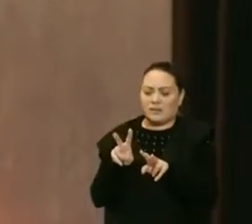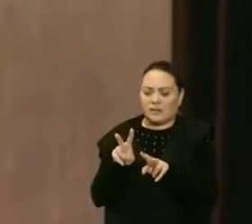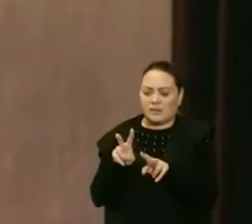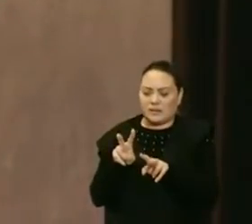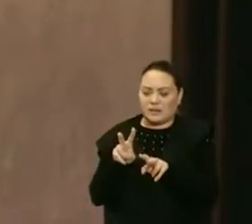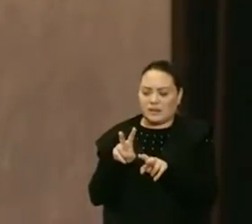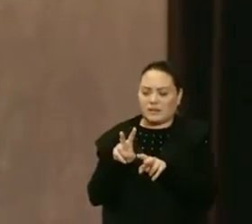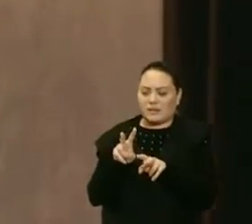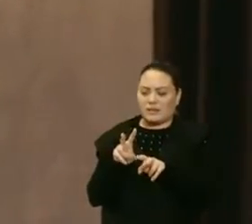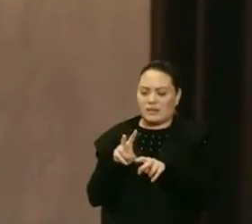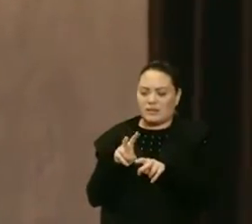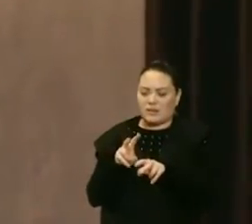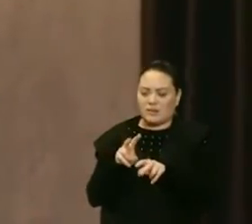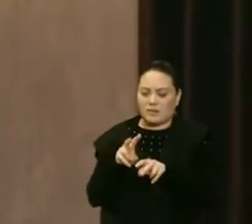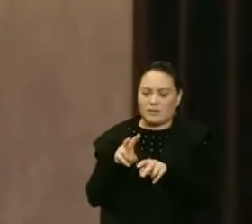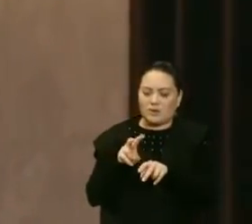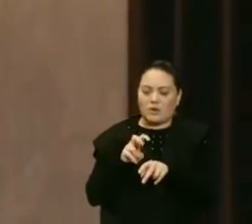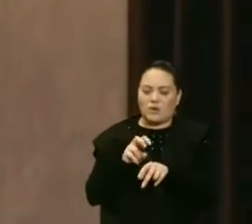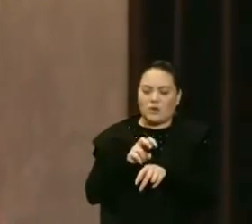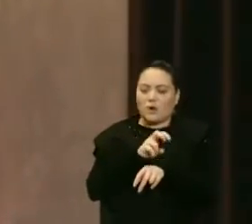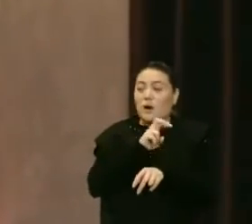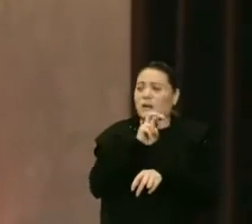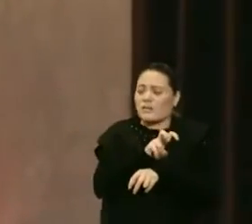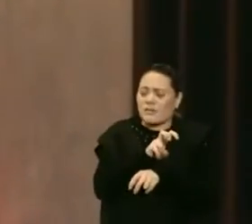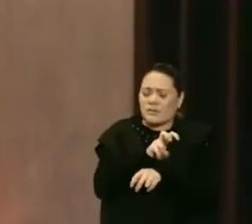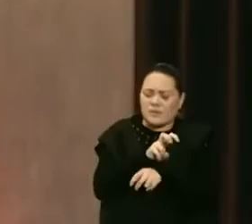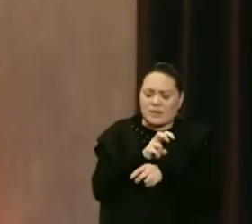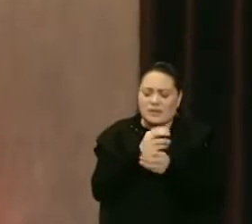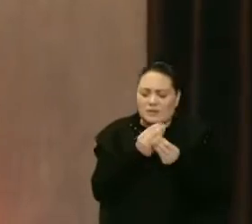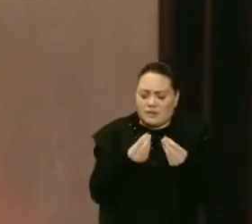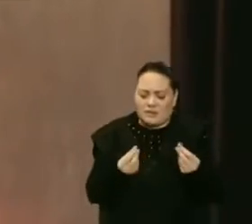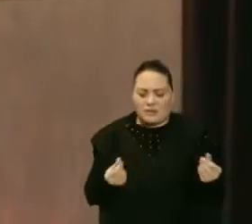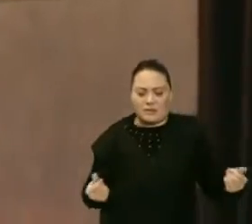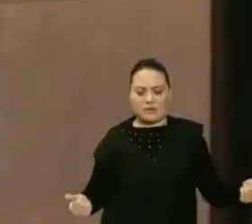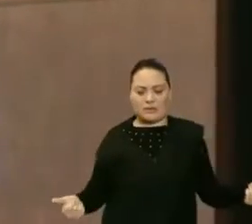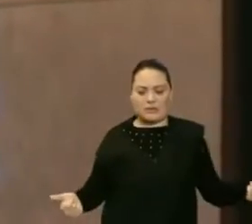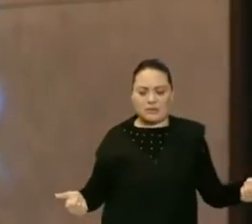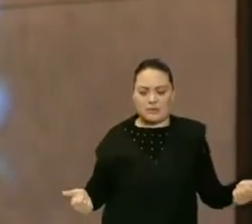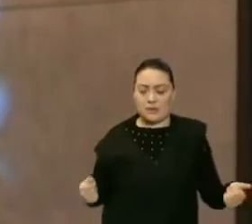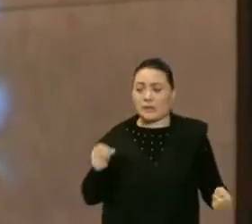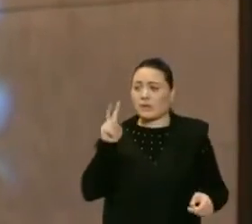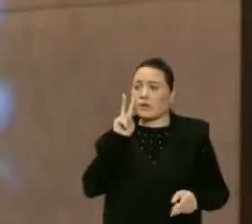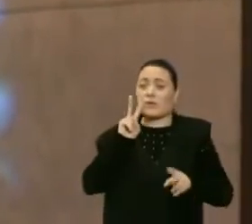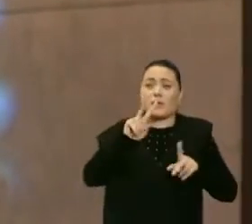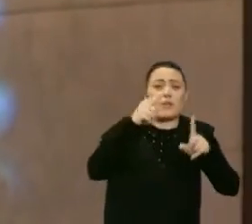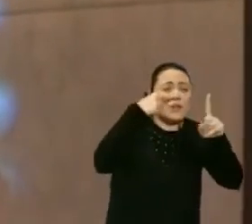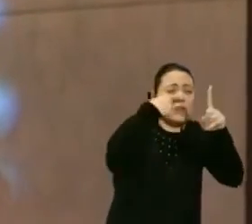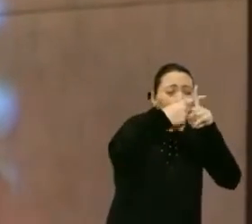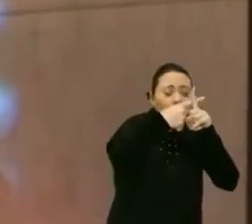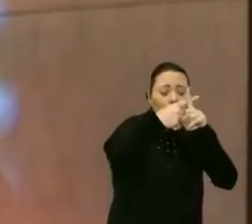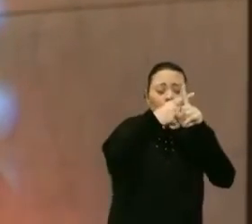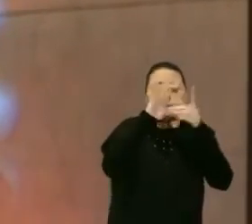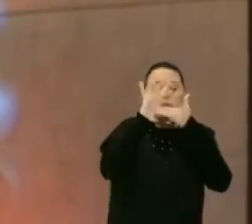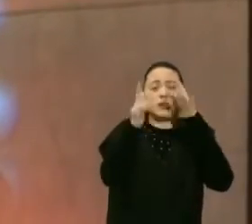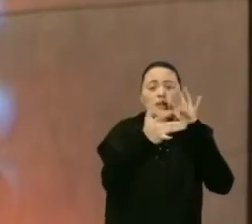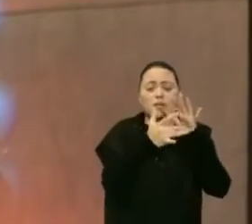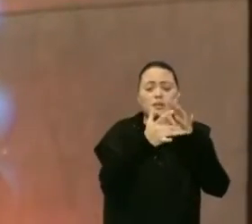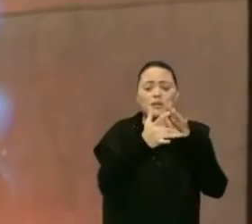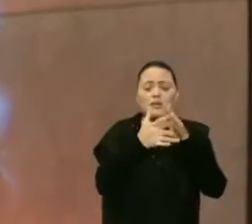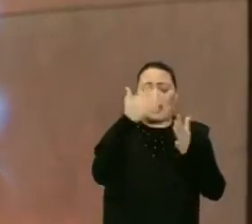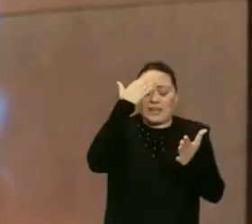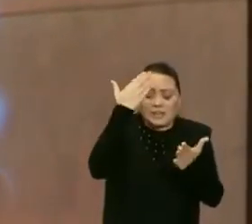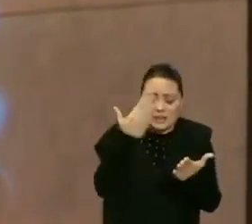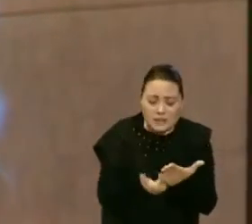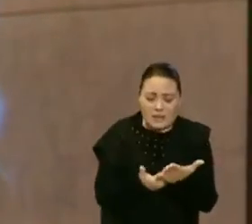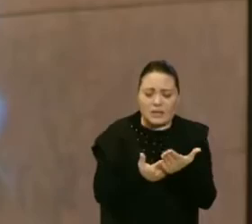e o efeito do veneno ia embora. Quando olhamos para a cruz de Cristo e cremos nele, o